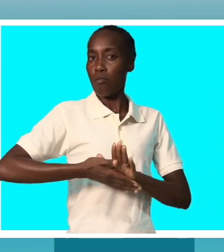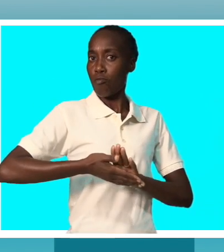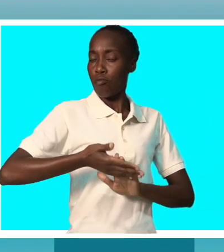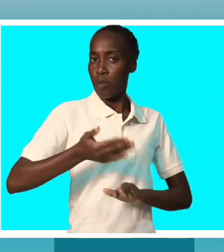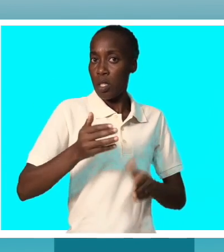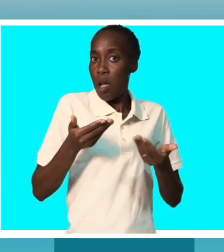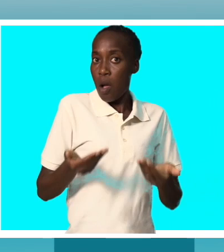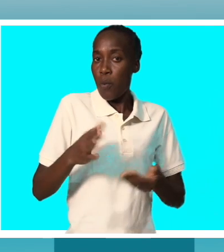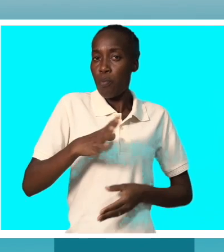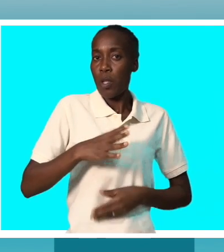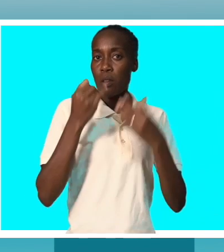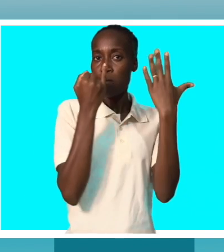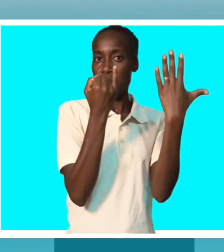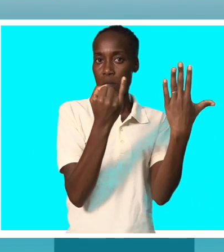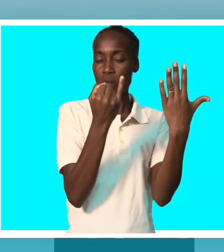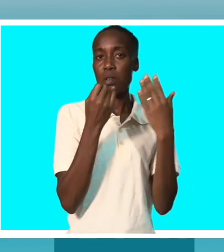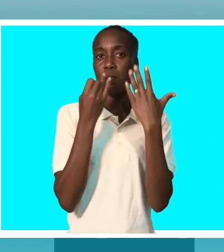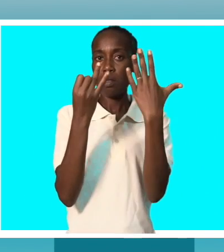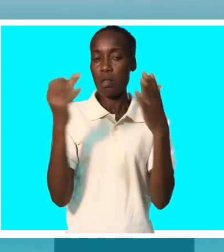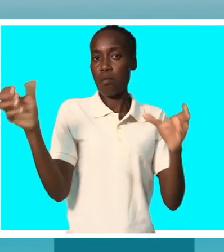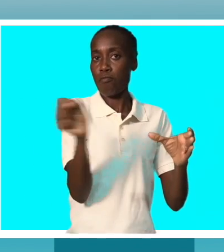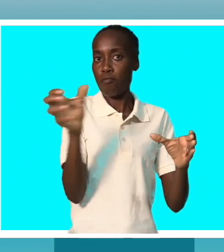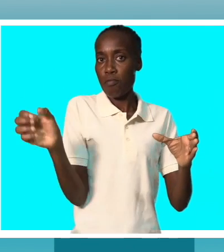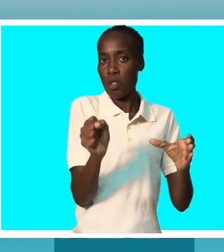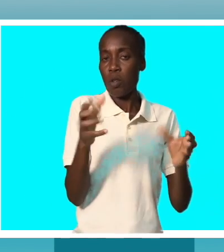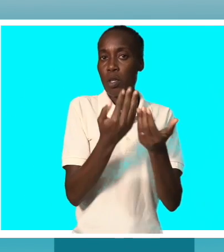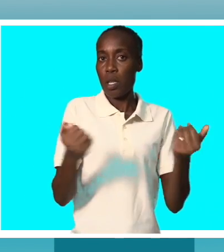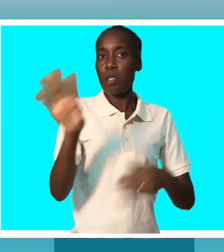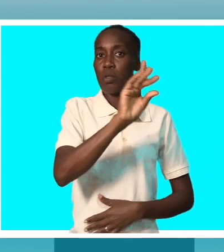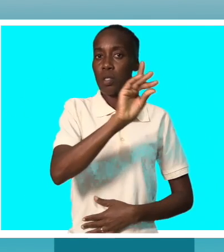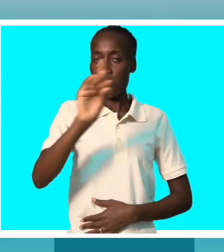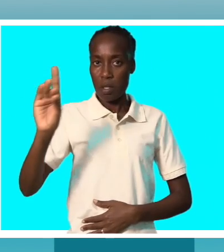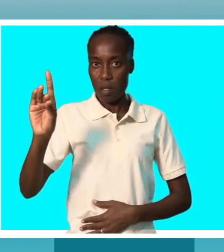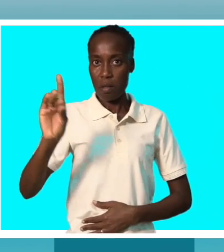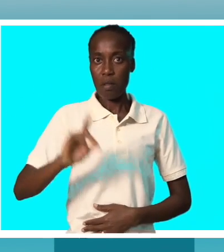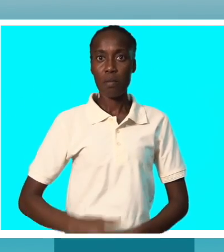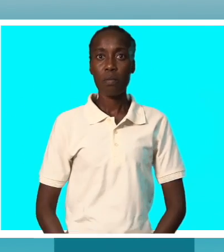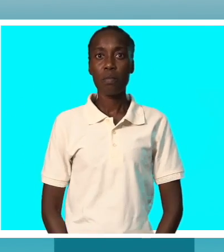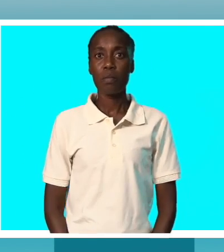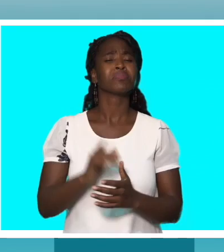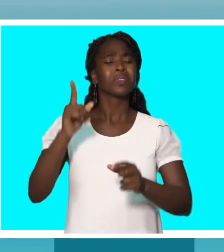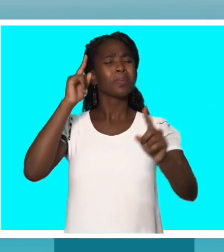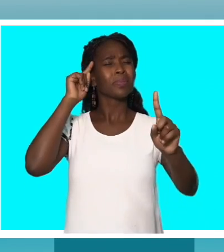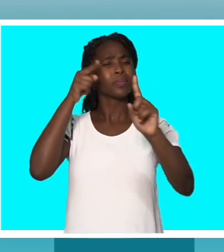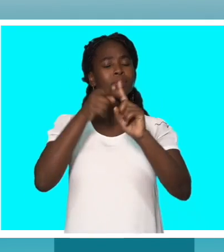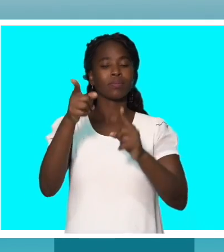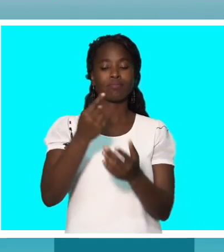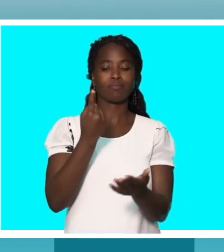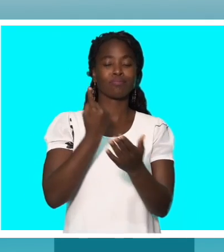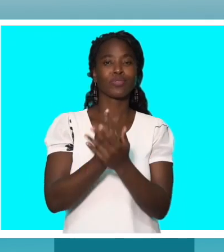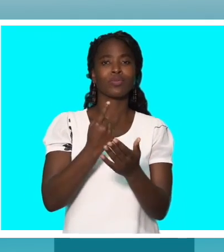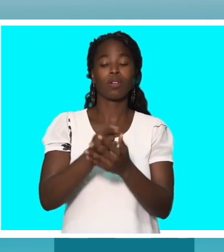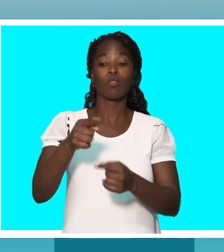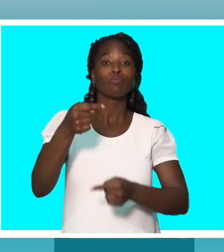especiais, que hoje é uma realidade e alberga 67 utentes com necessidades especiais. O princípio